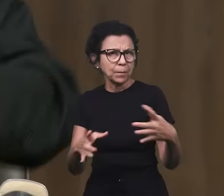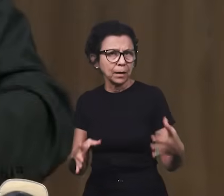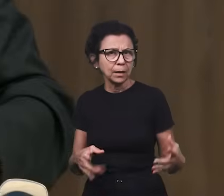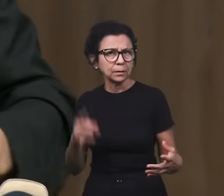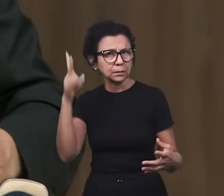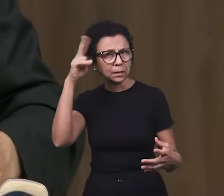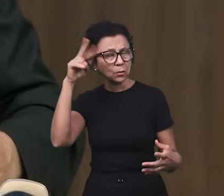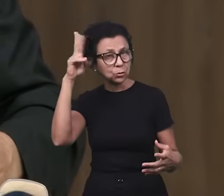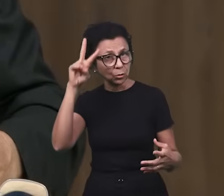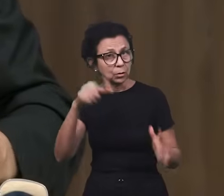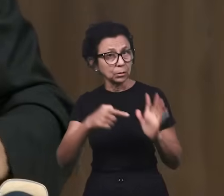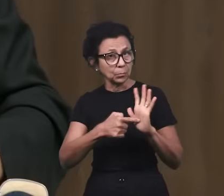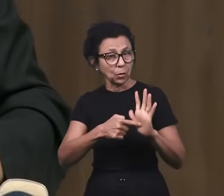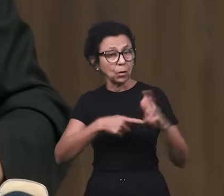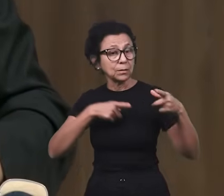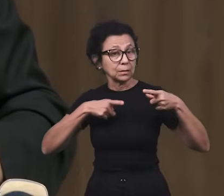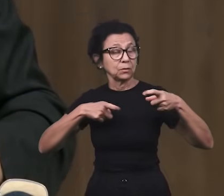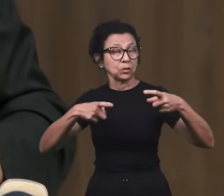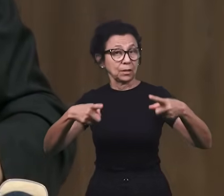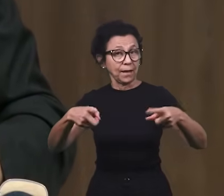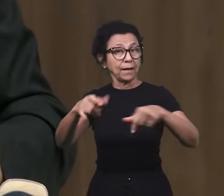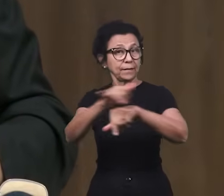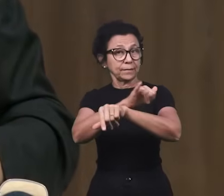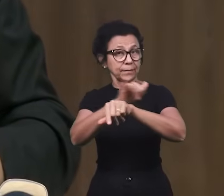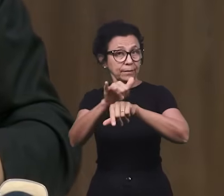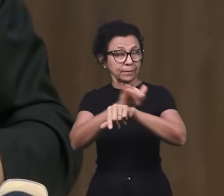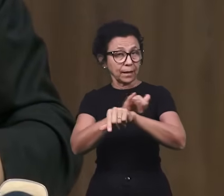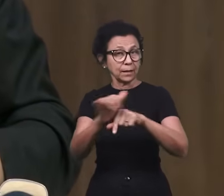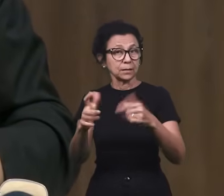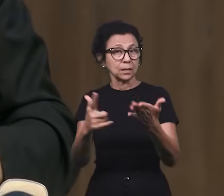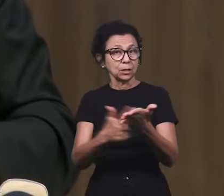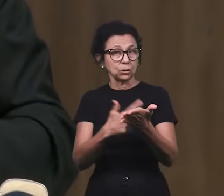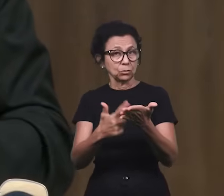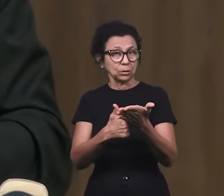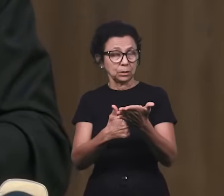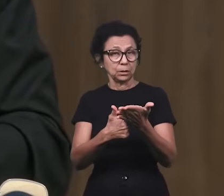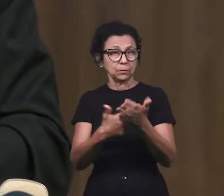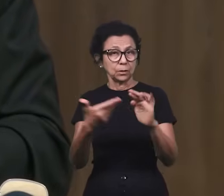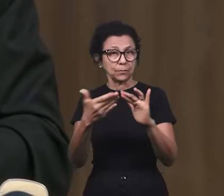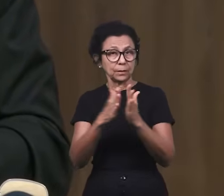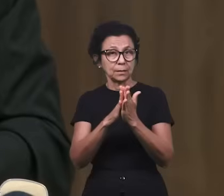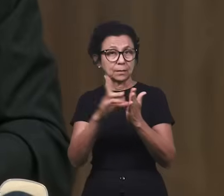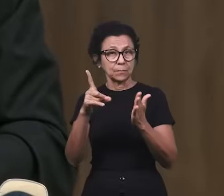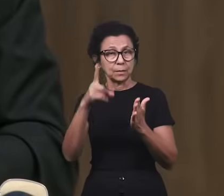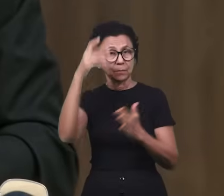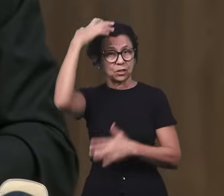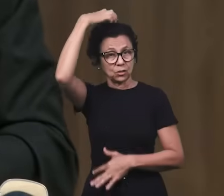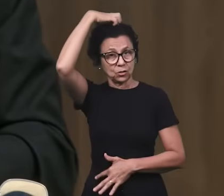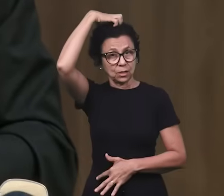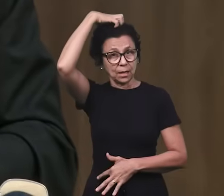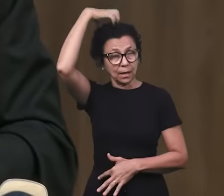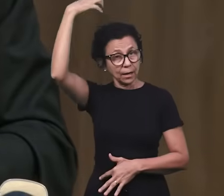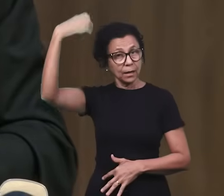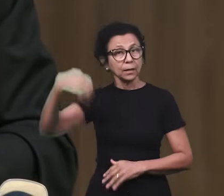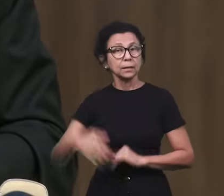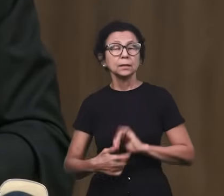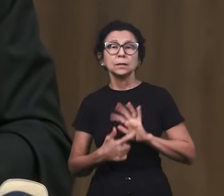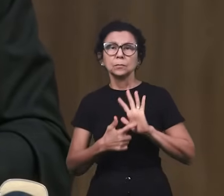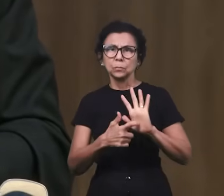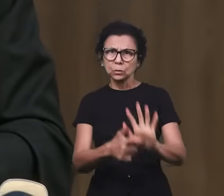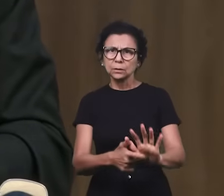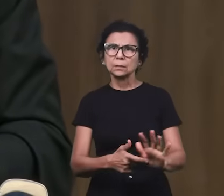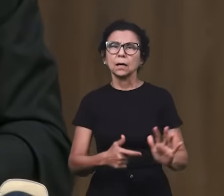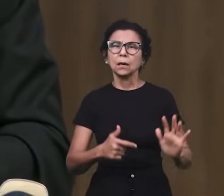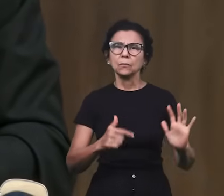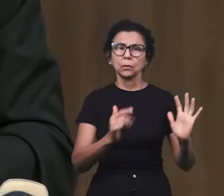pegar a história das guerras, toda a palavra mesmo, no livro de Reis, fala dos amalequitas, da